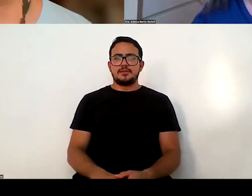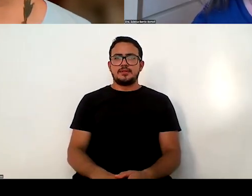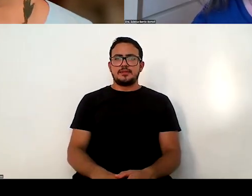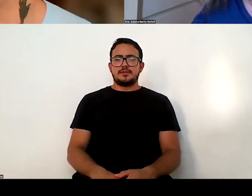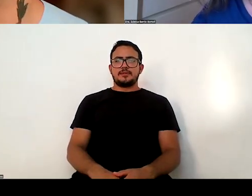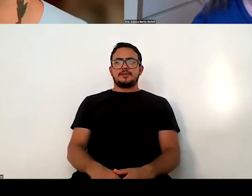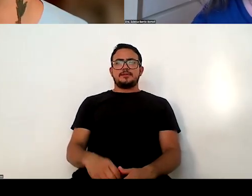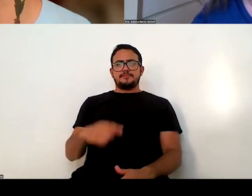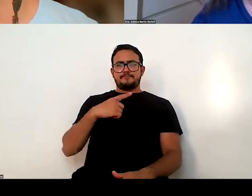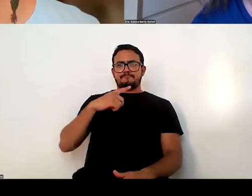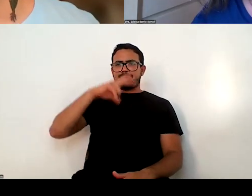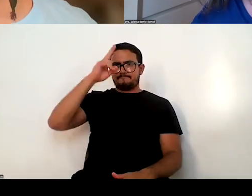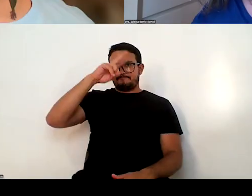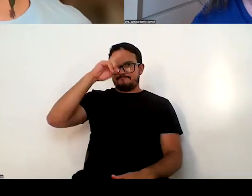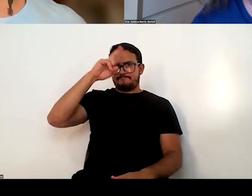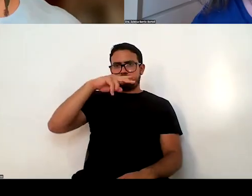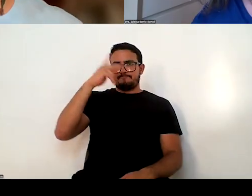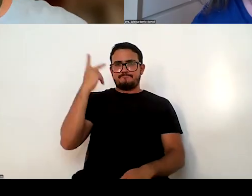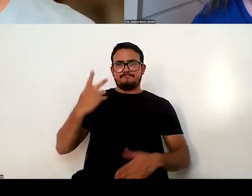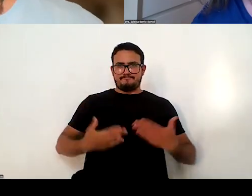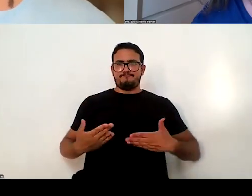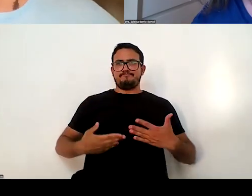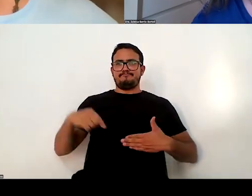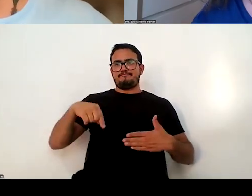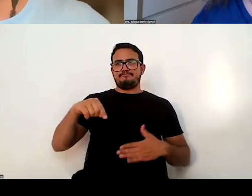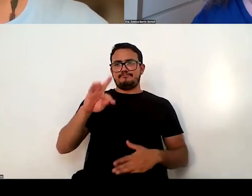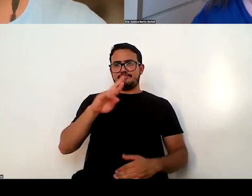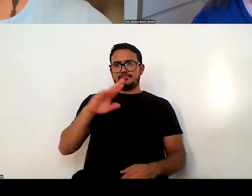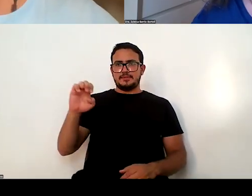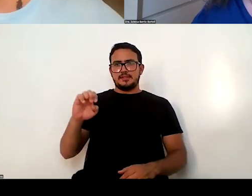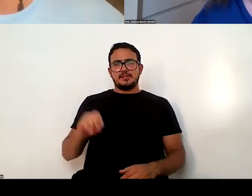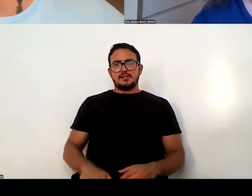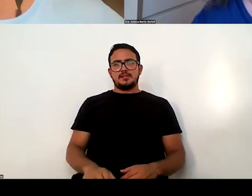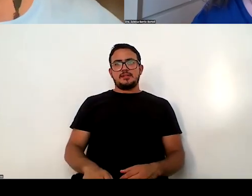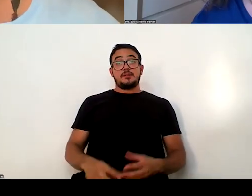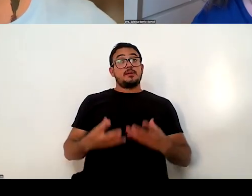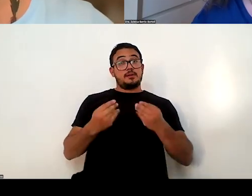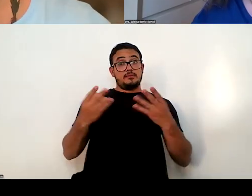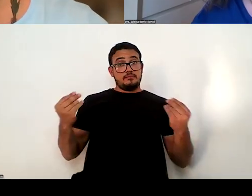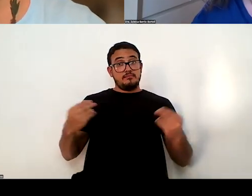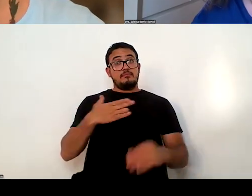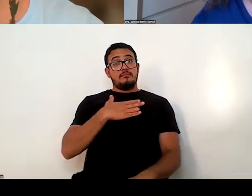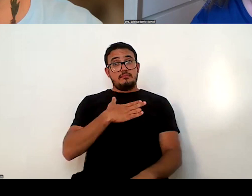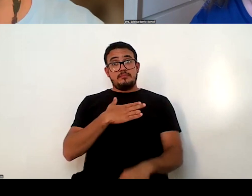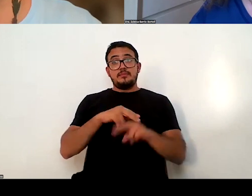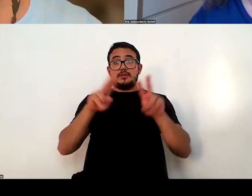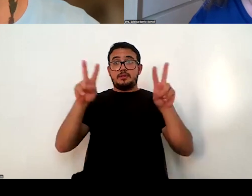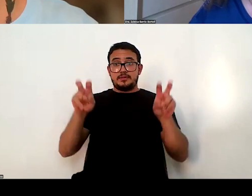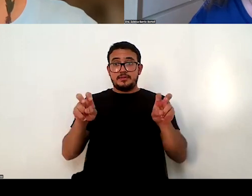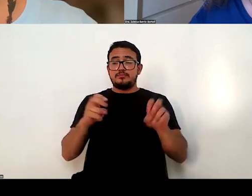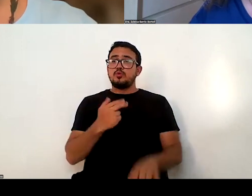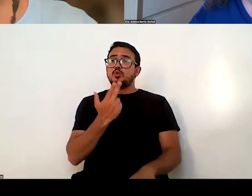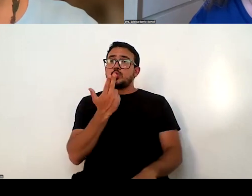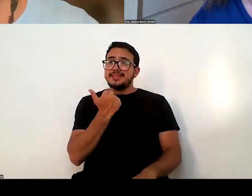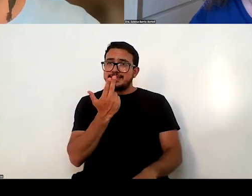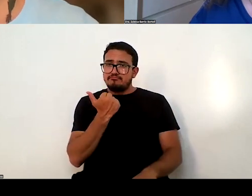né, dos servidores do TRE, as pessoas se interessam muito pelo assunto de nutrição. A gente vê que já tem uma